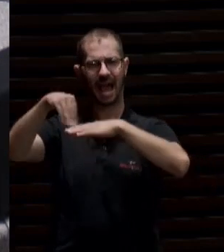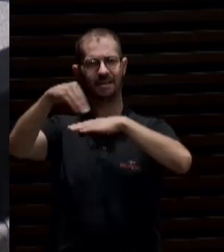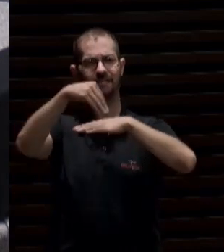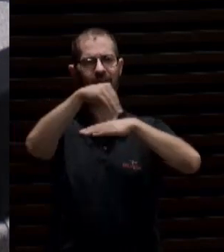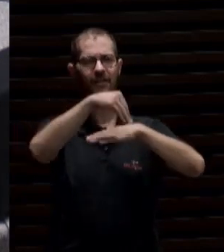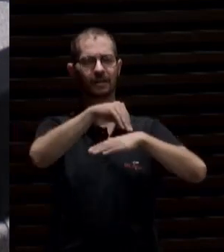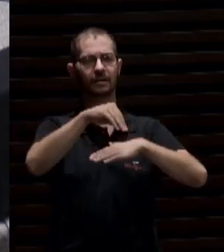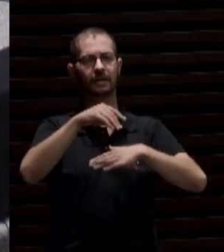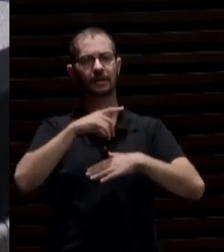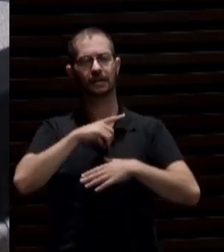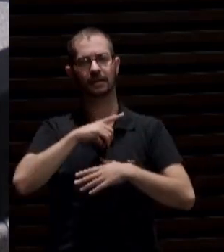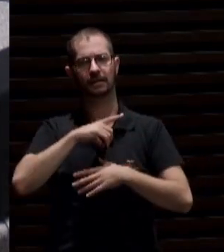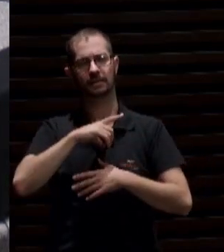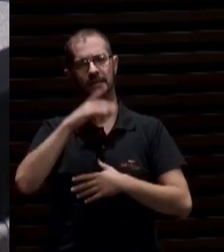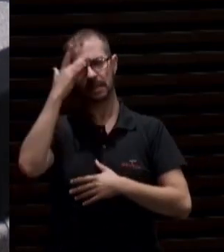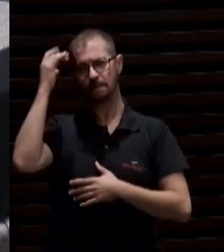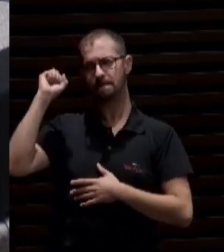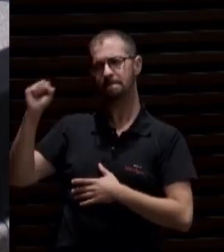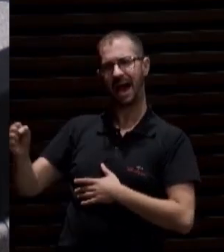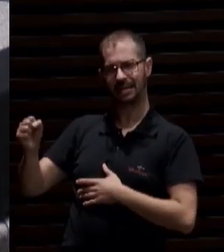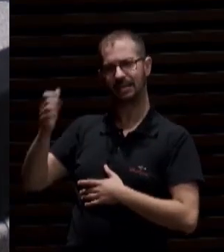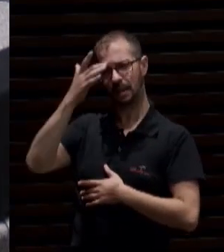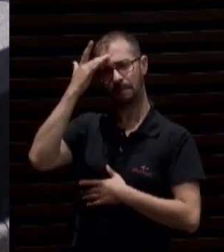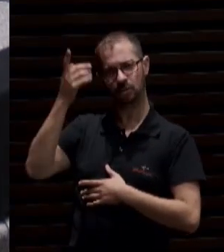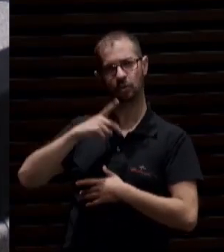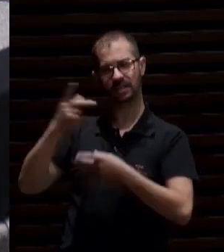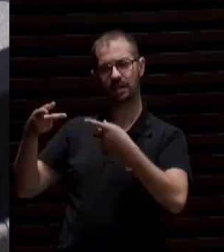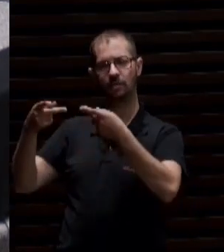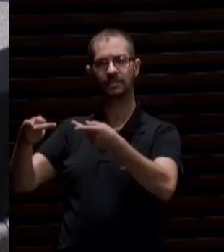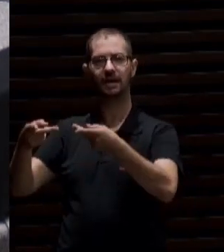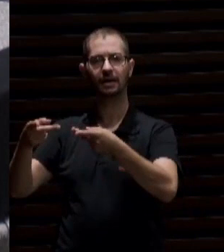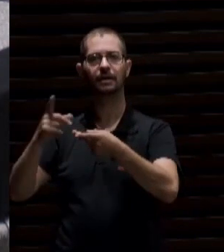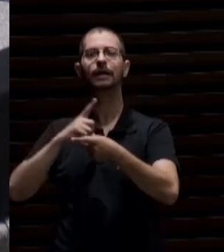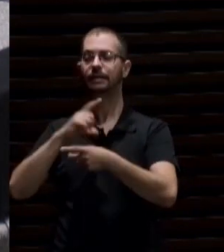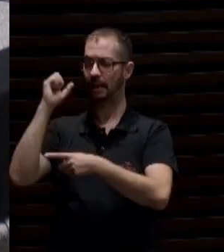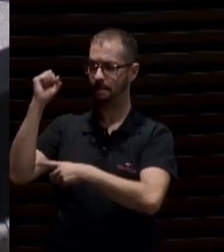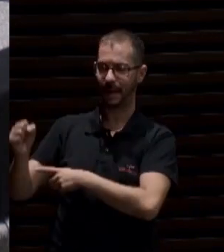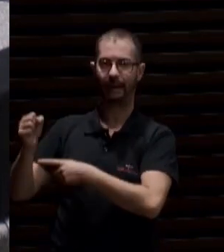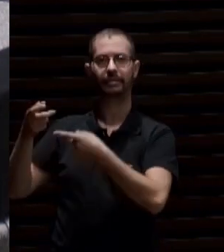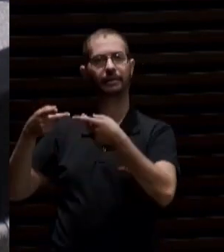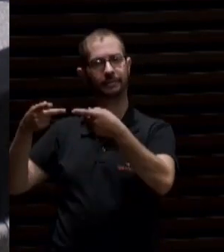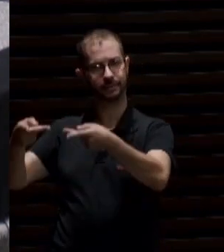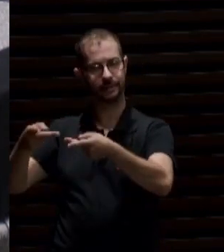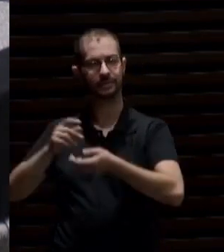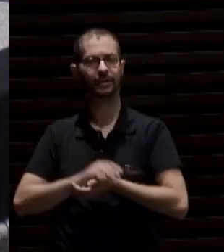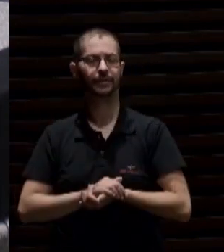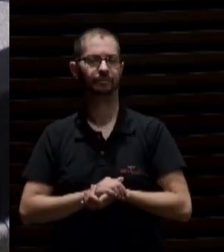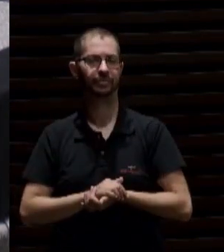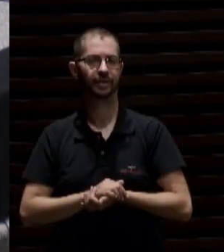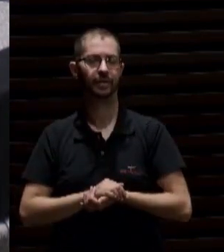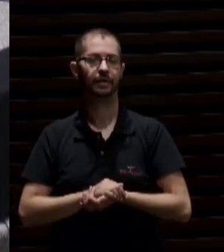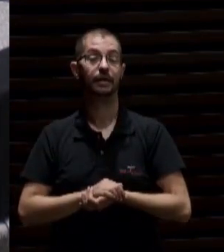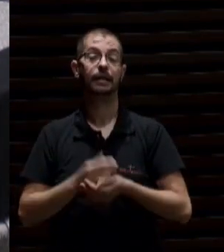eles matam esses mensageiros. Ele envia novamente e as pessoas matam novamente os mensageiros. E dessa vez ele